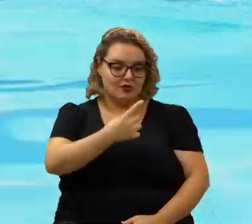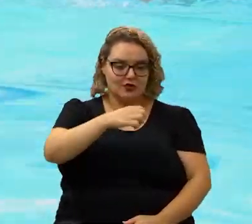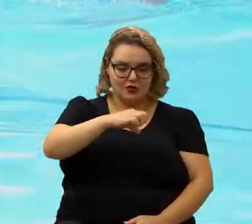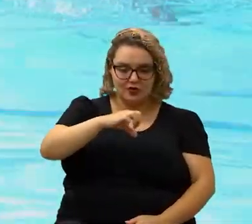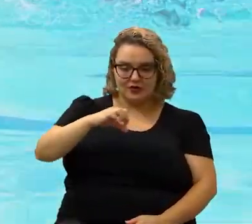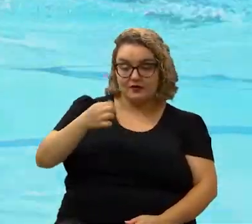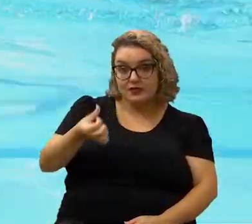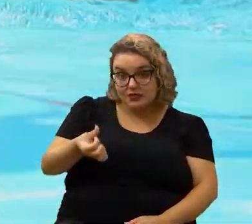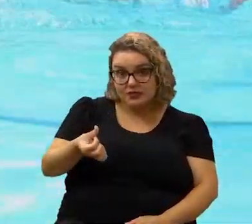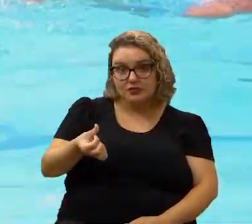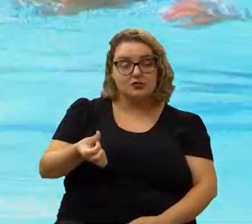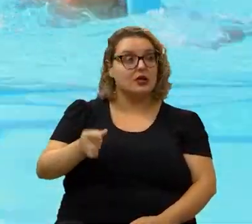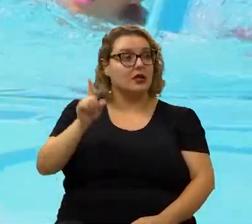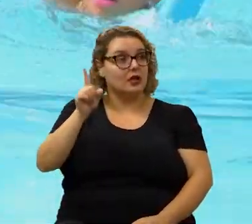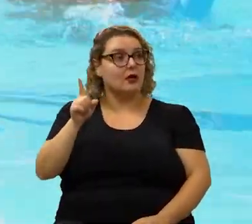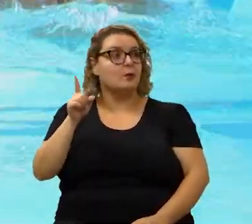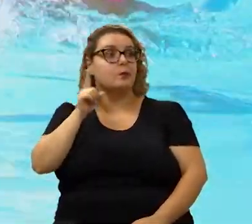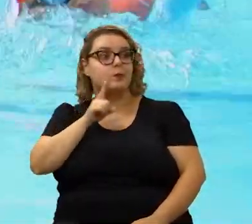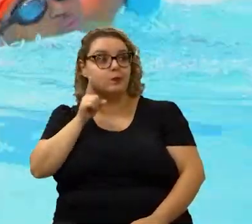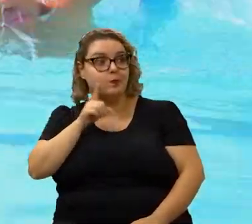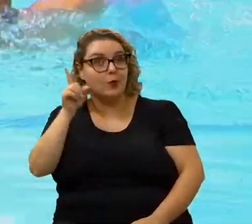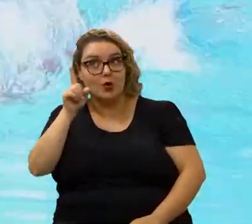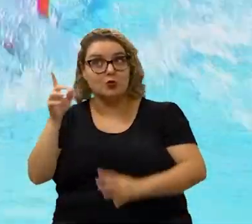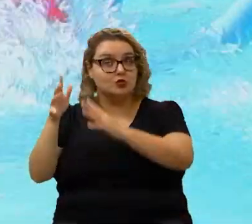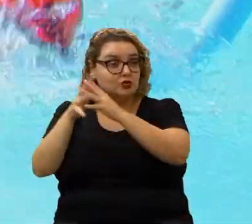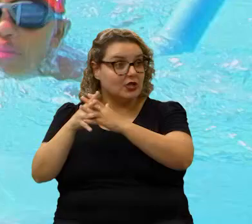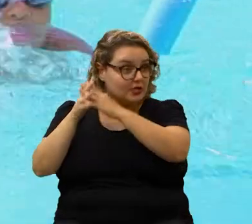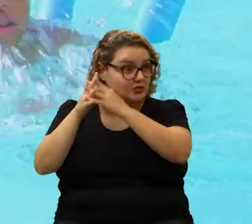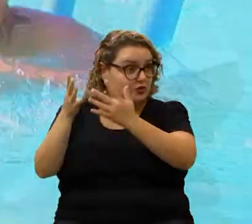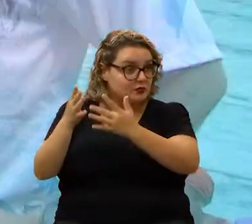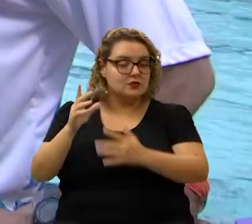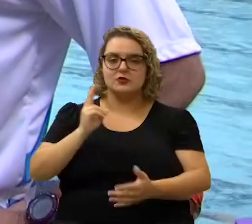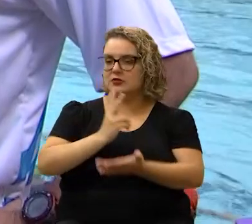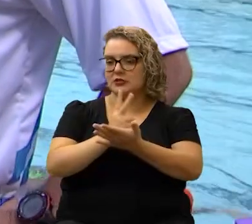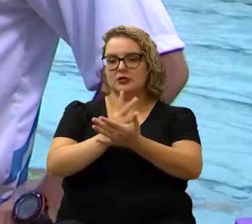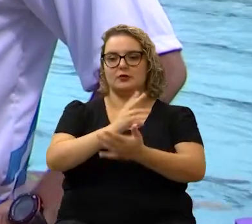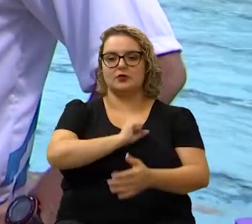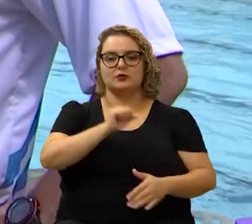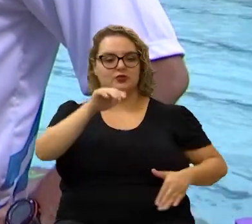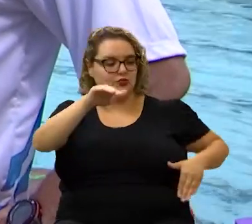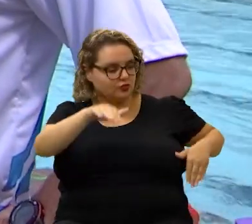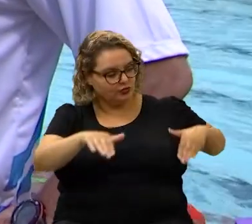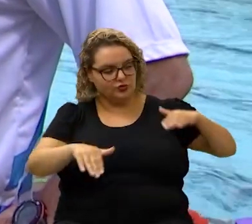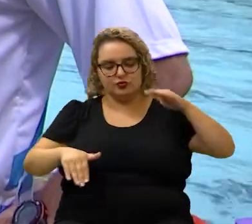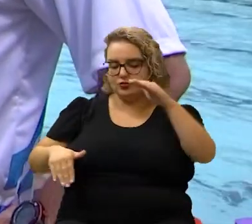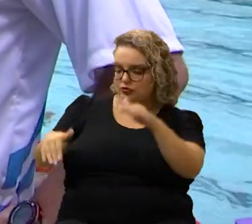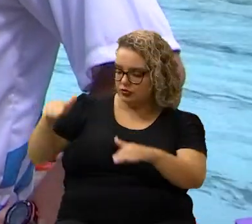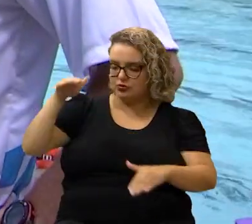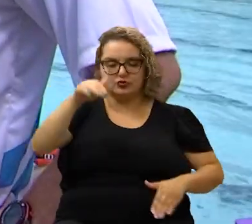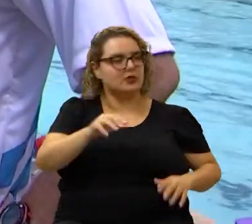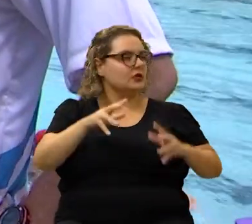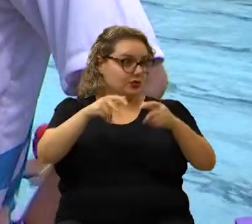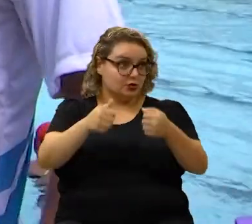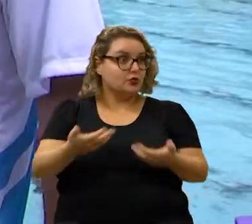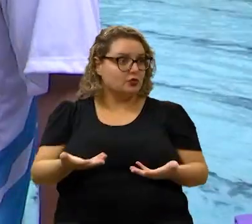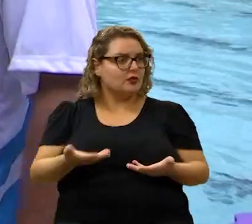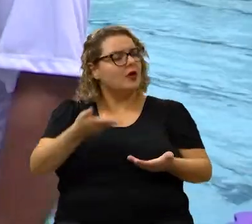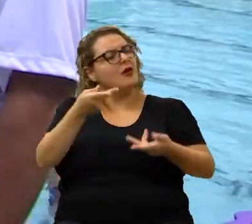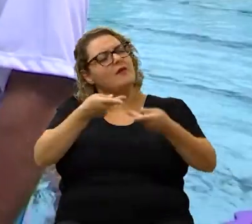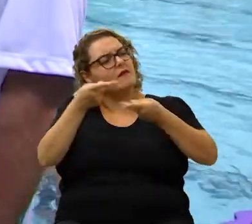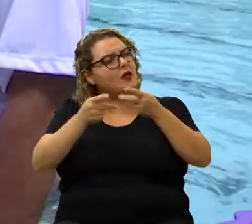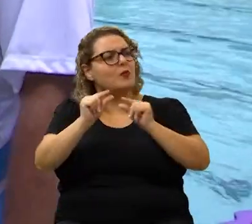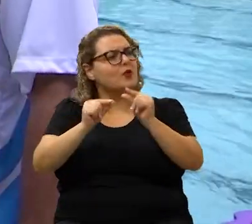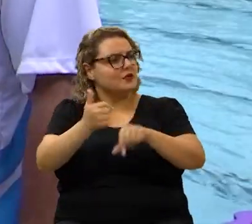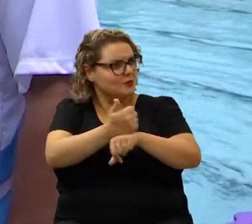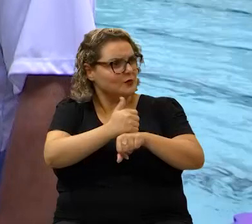em 1996, nos Estados Unidos. Eu sempre gostei do esporte, de natação e tudo mais.